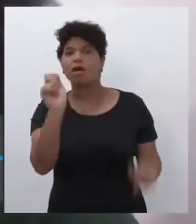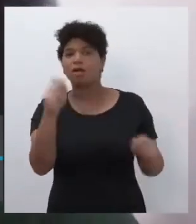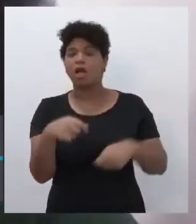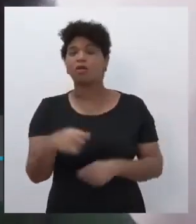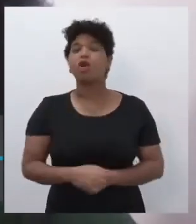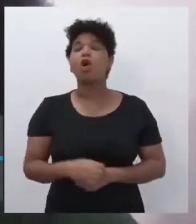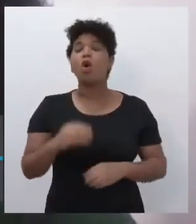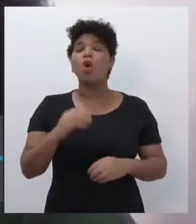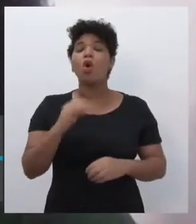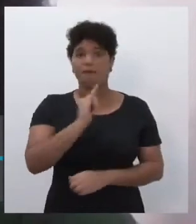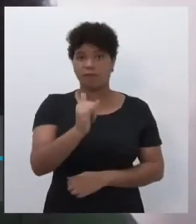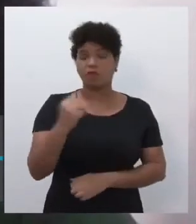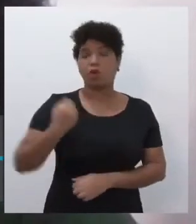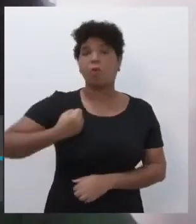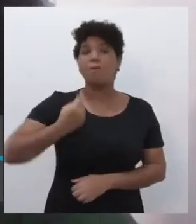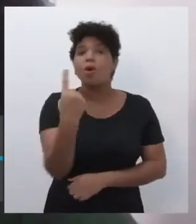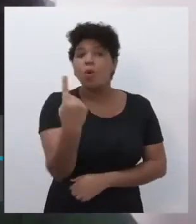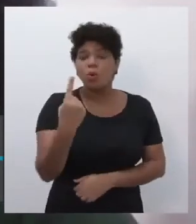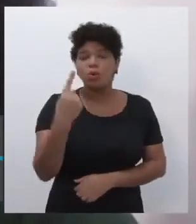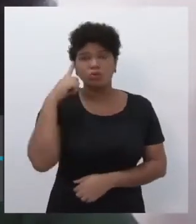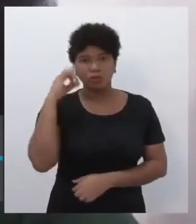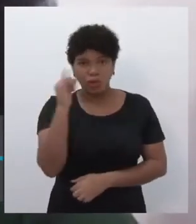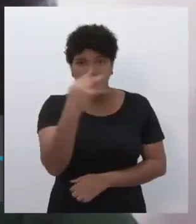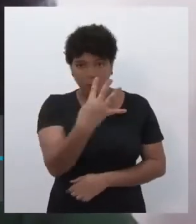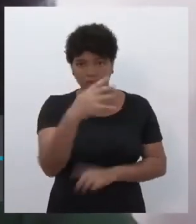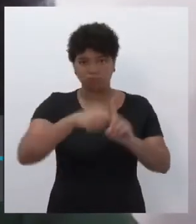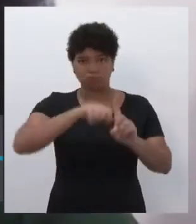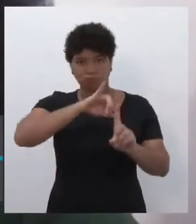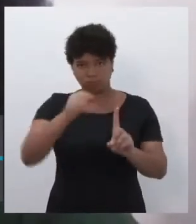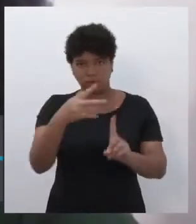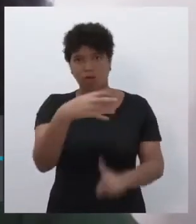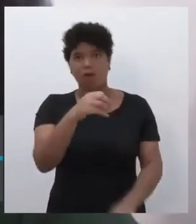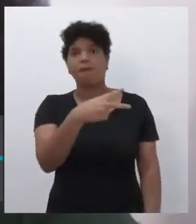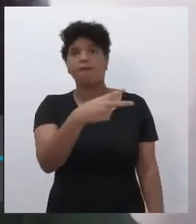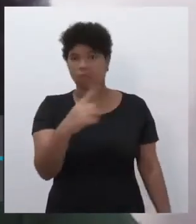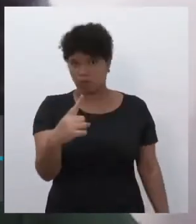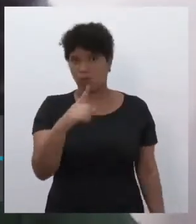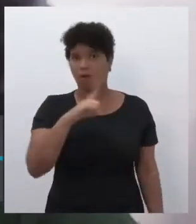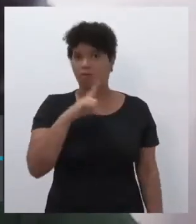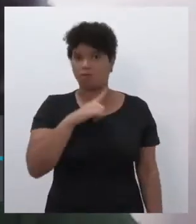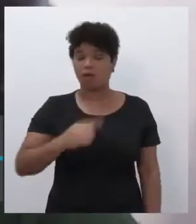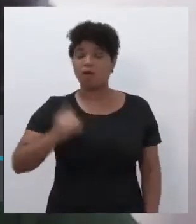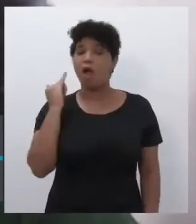de 4 de janeiro de 2021. Então, por meio desse